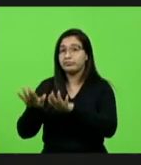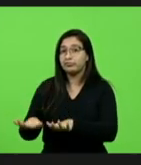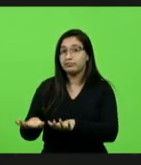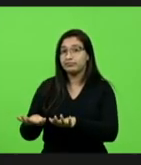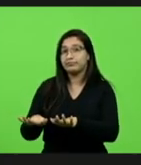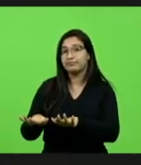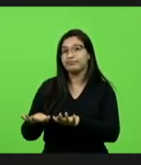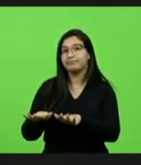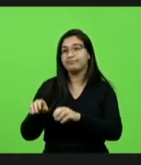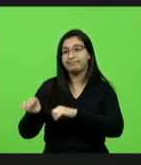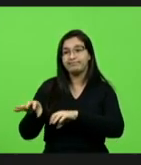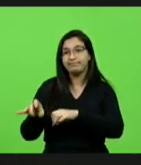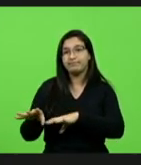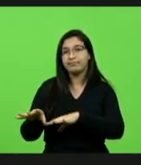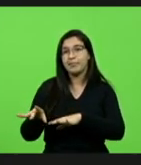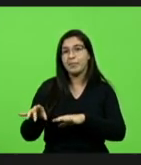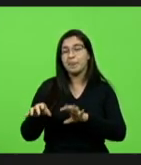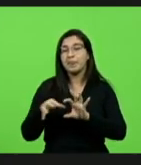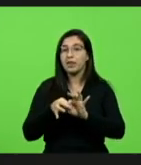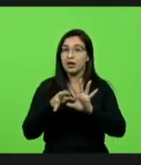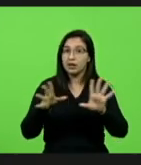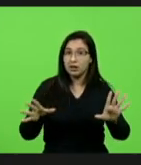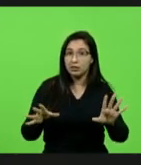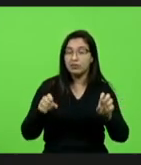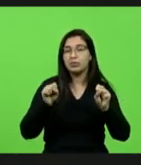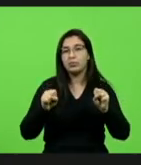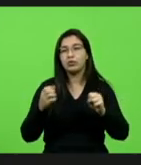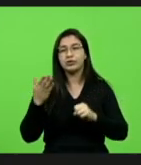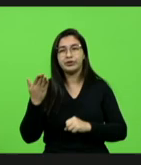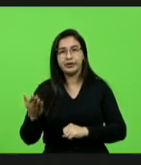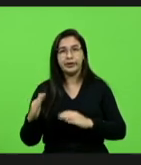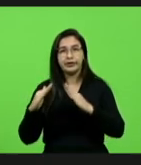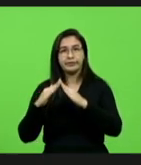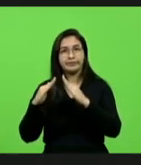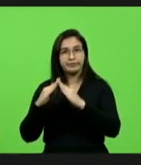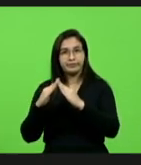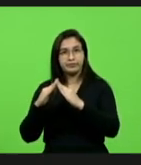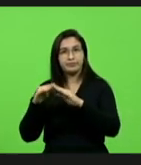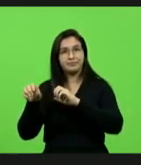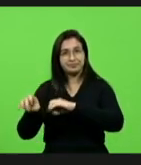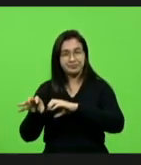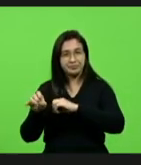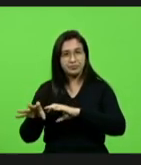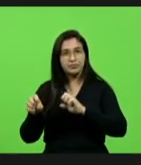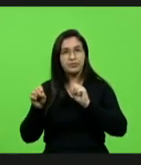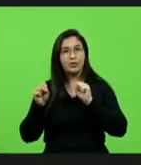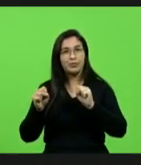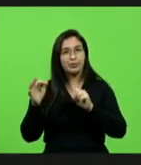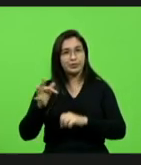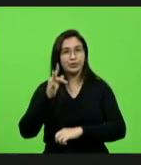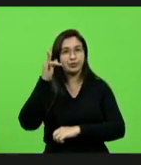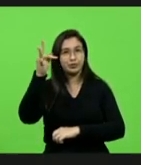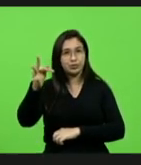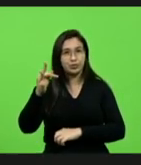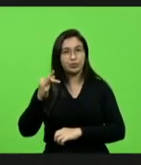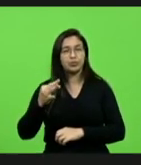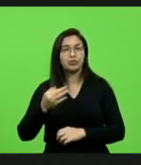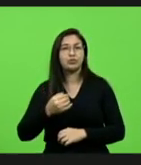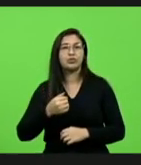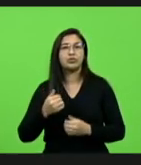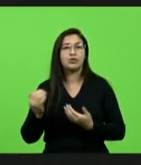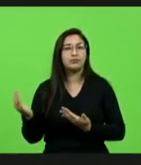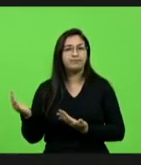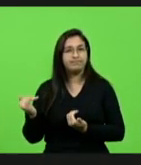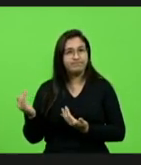sendo legalizado, o ensino domiciliar ele propiciará um novo horizonte para as famílias e estudantes, ele deve movimentar